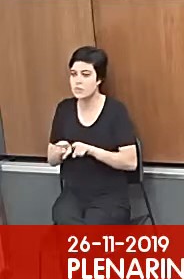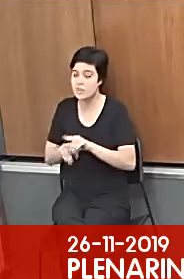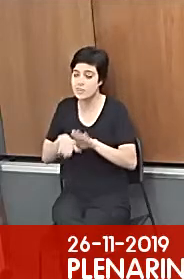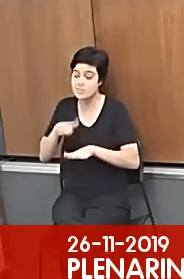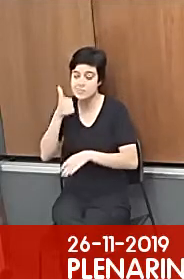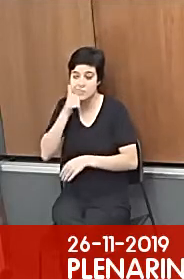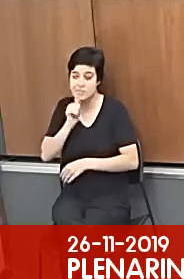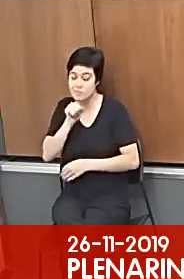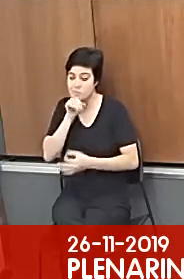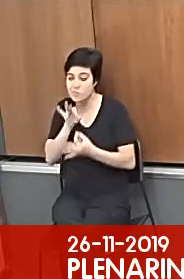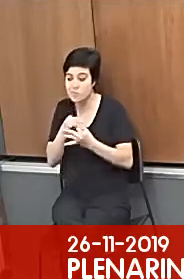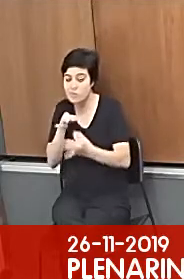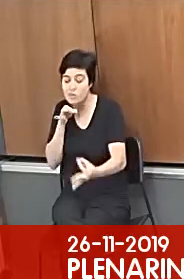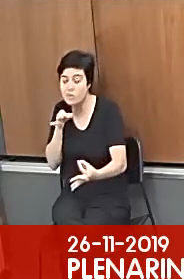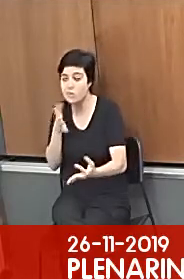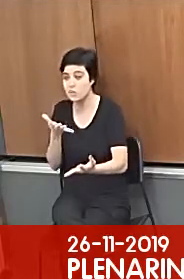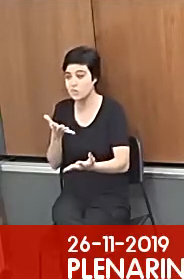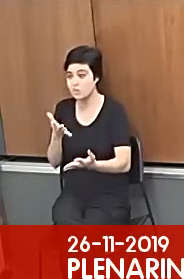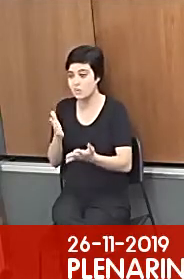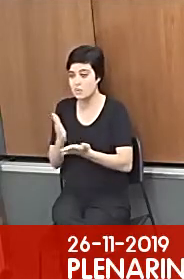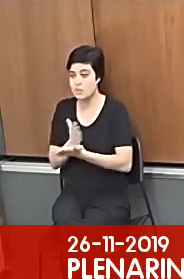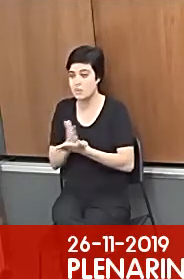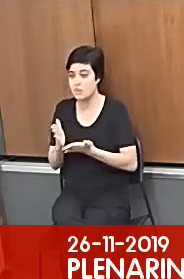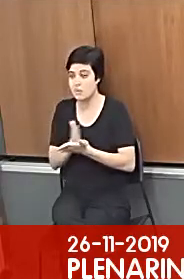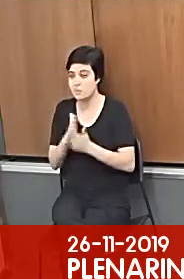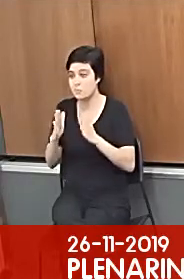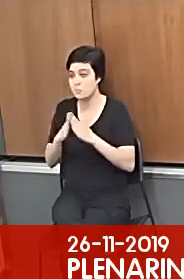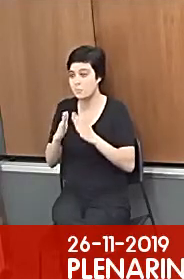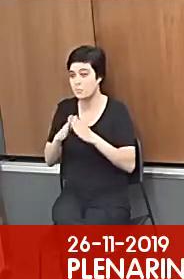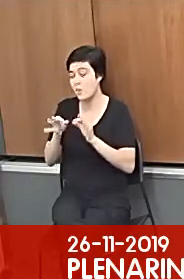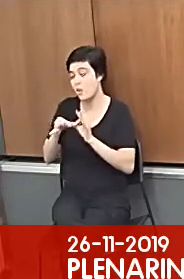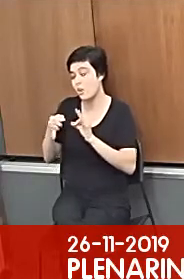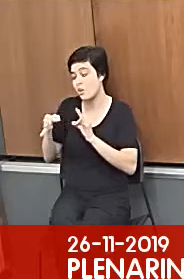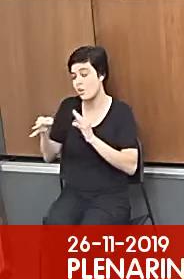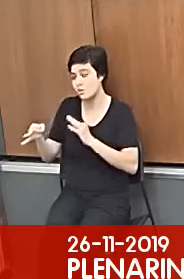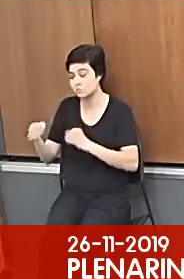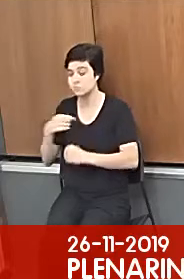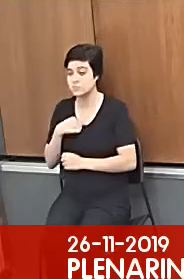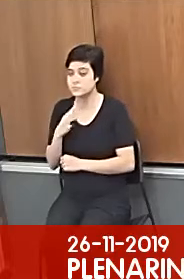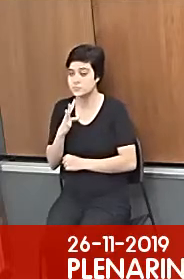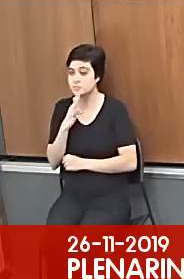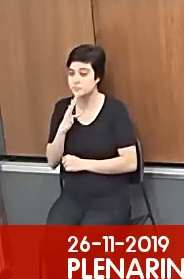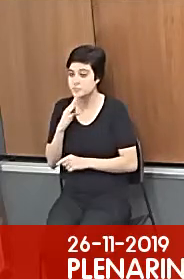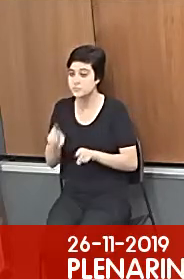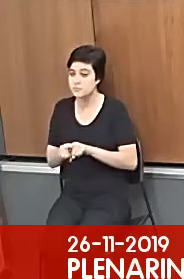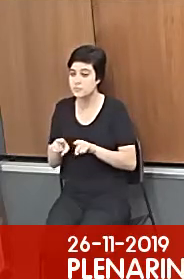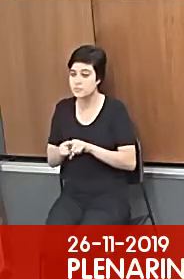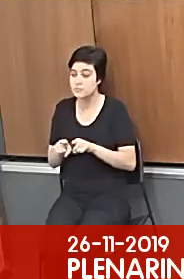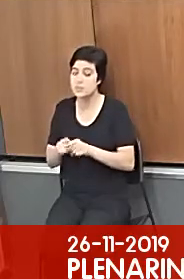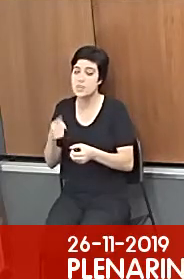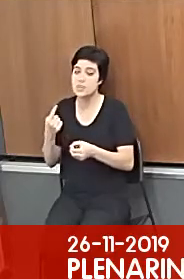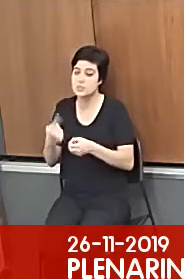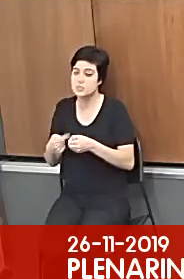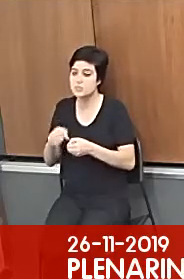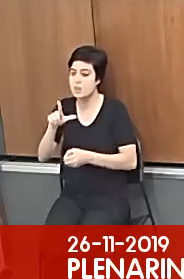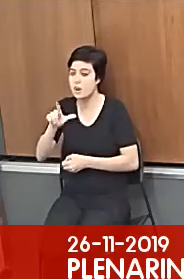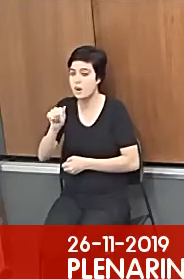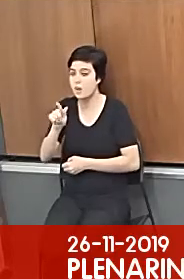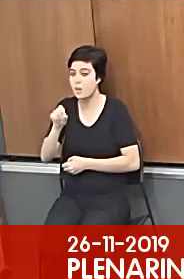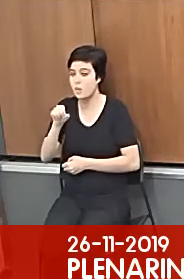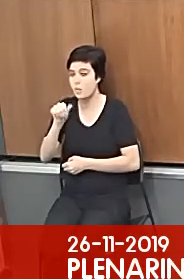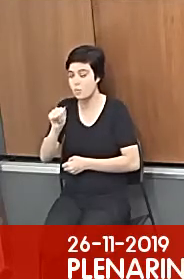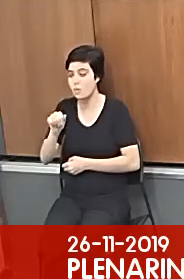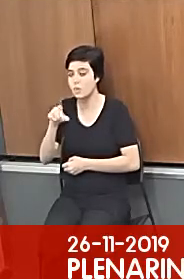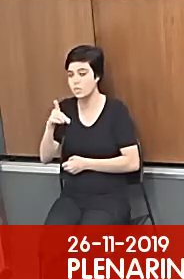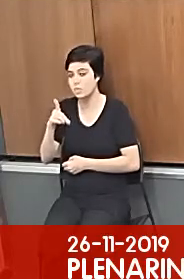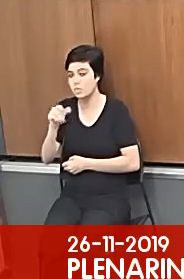longe, né? Tem muitos interior aí, eu até conheço um próximo, né, Lagoa da Prata, então tem lá pai, mas tem muitos que